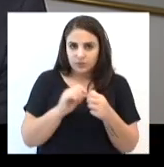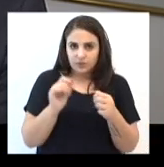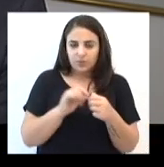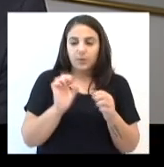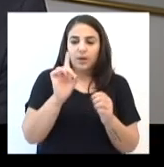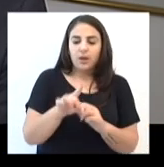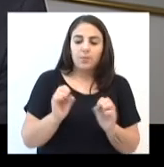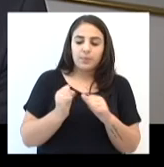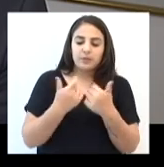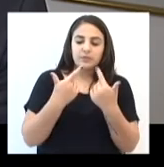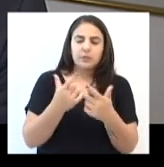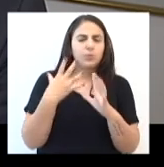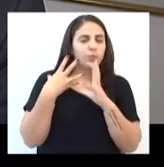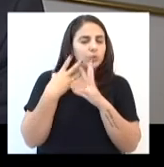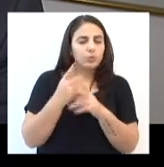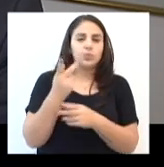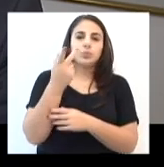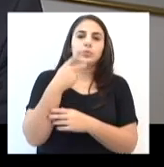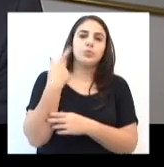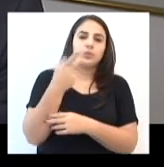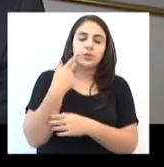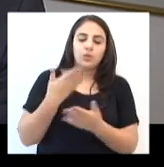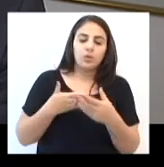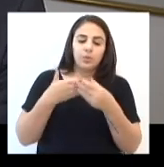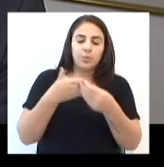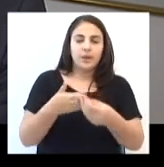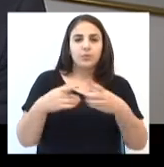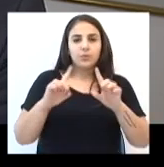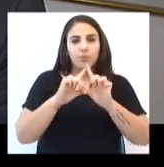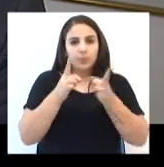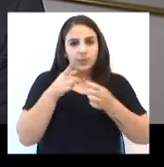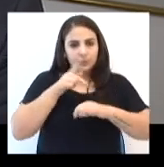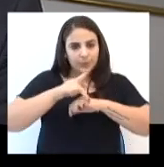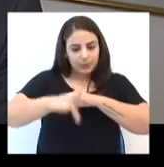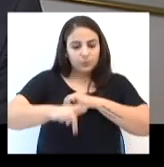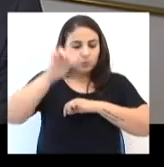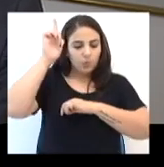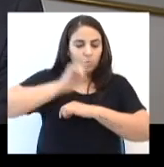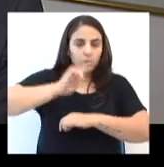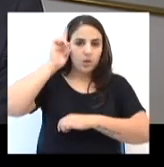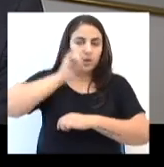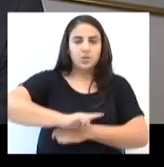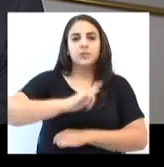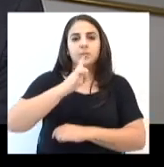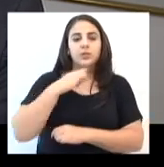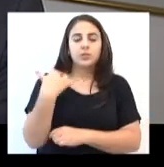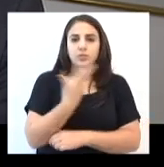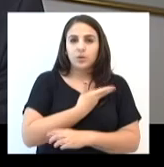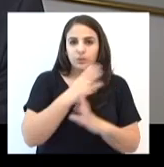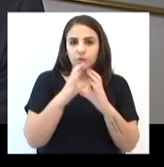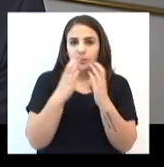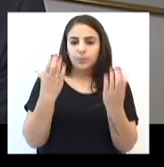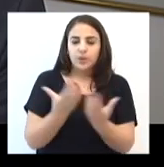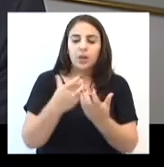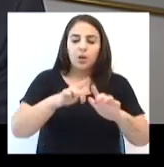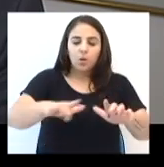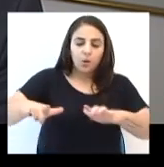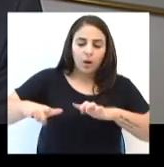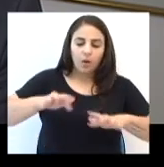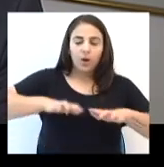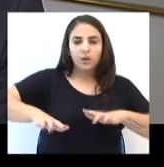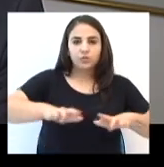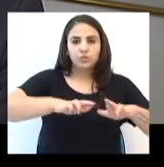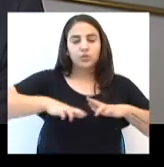ação importante que todos os vereadores têm acompanhado, mas que quem Passo Fundo que ganha, né? A nossa comunidade local, a comunidade regional